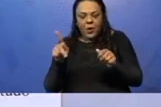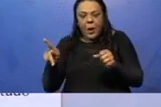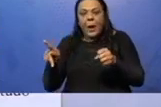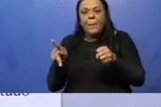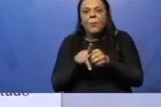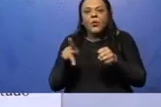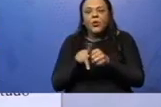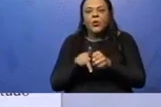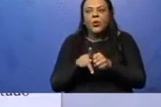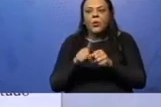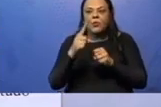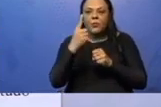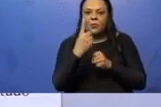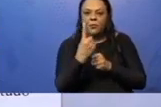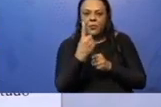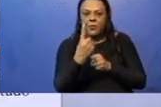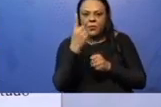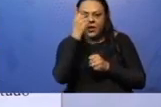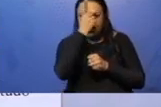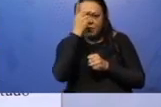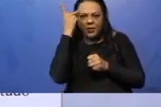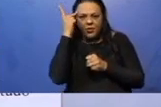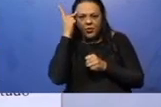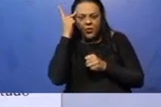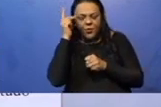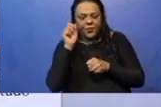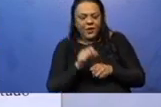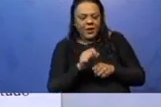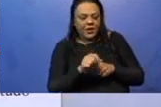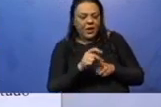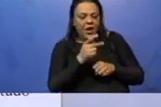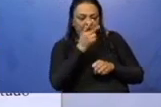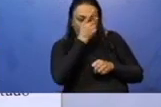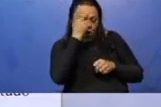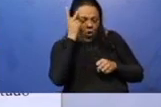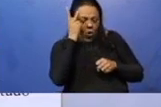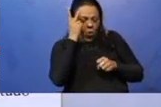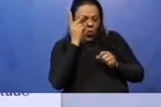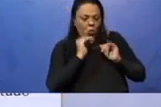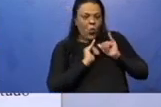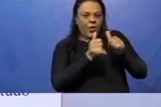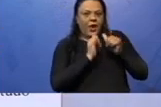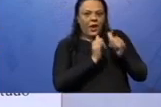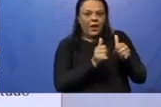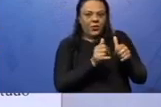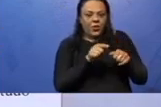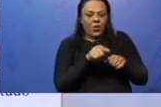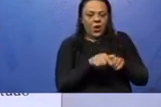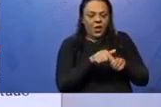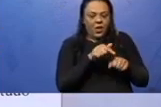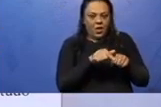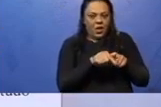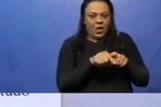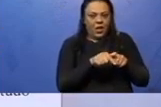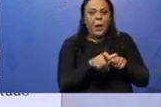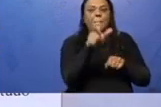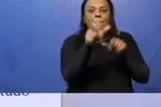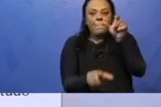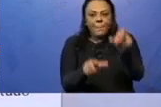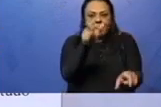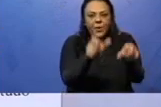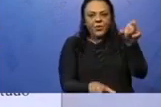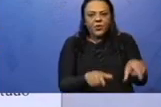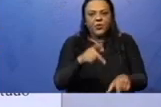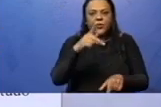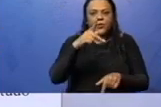um narrador personagem. Então, muitas das histórias que nós vimos, que a gente vê no nosso dia a dia, o personagem ele